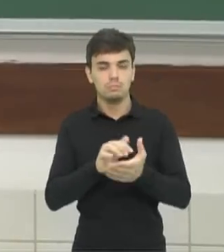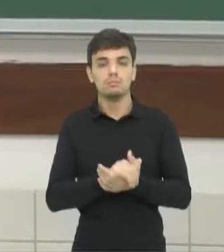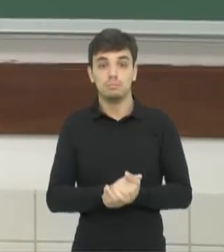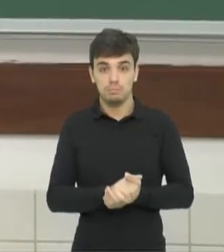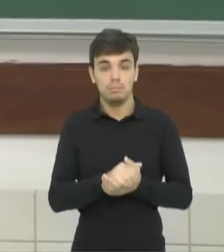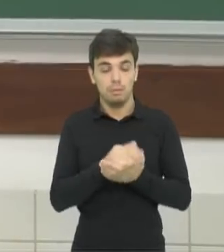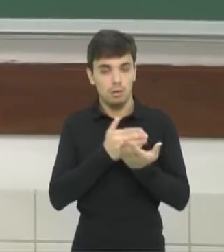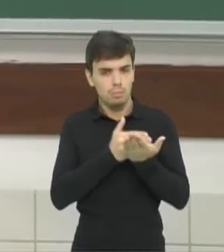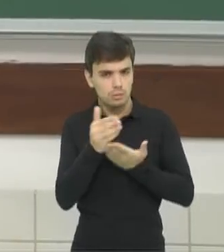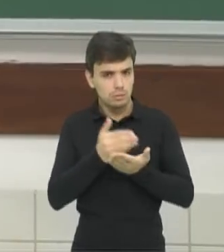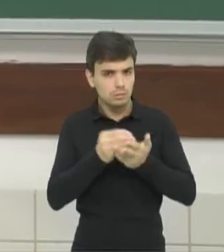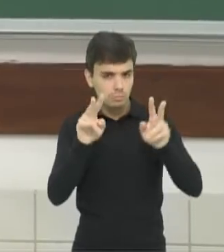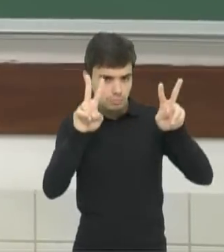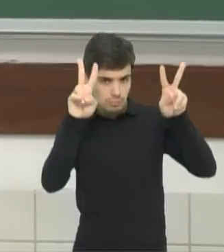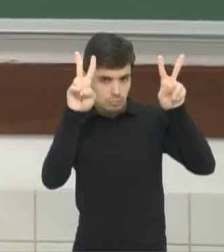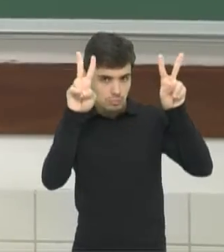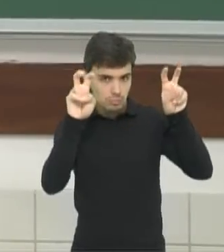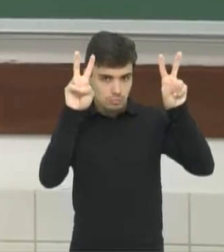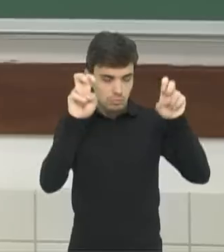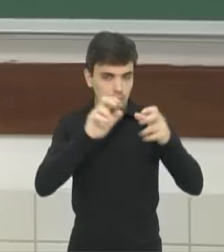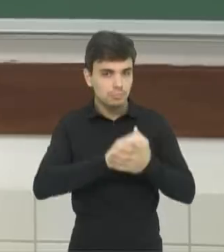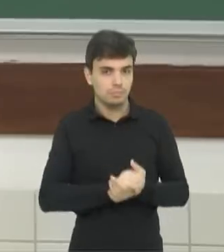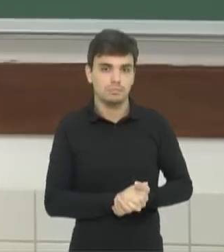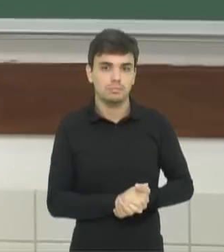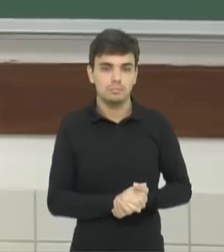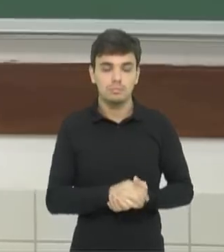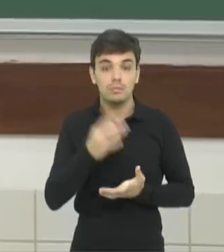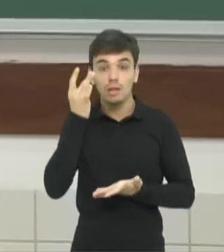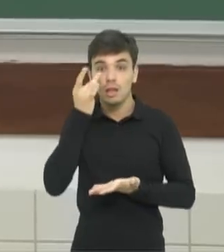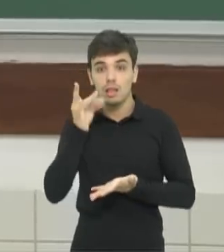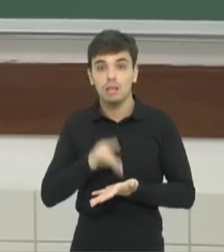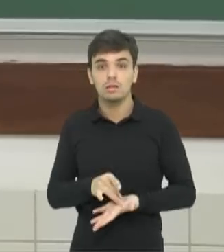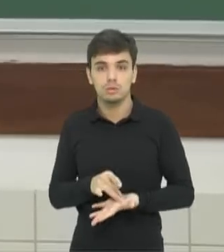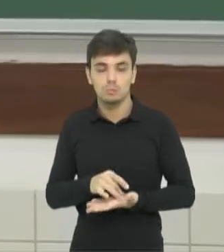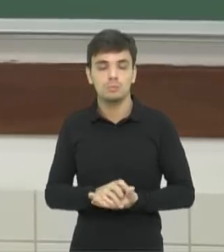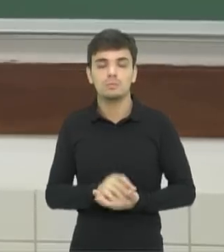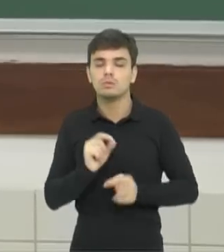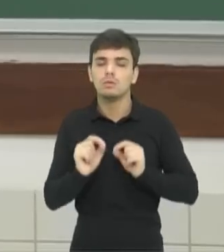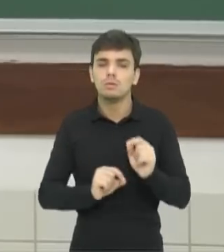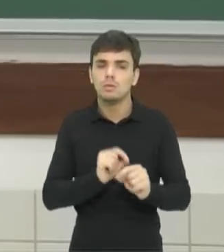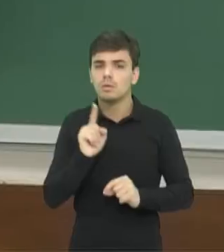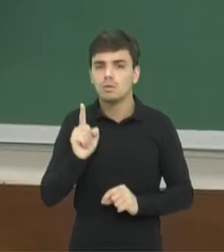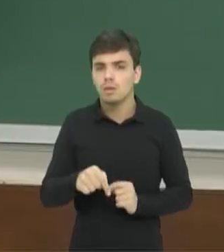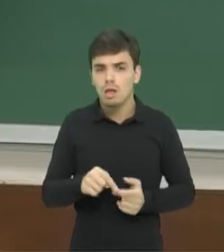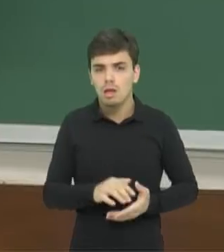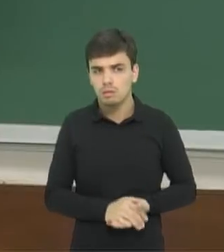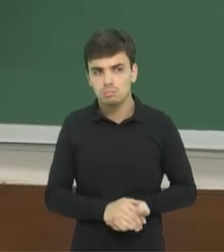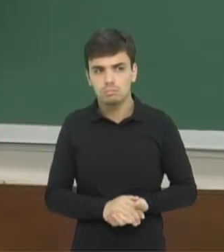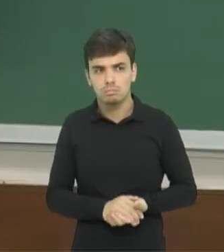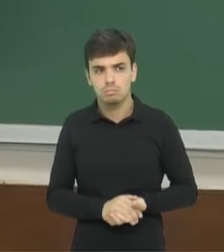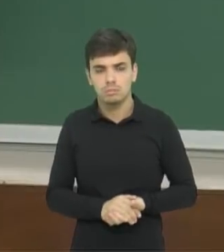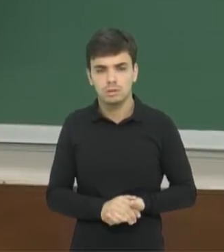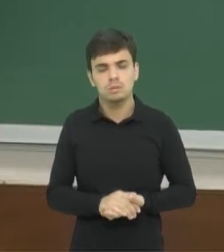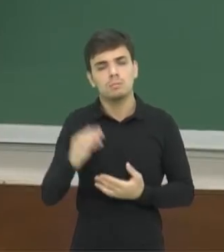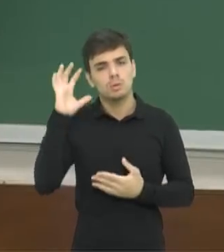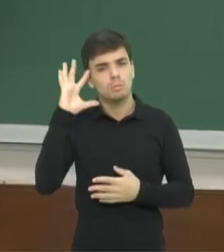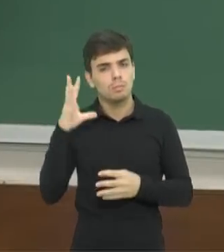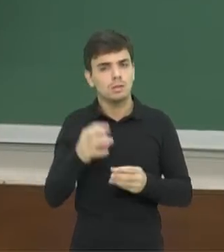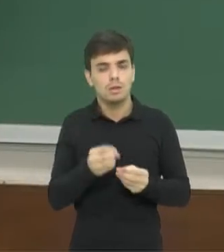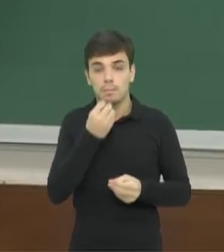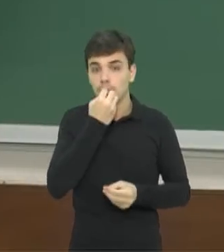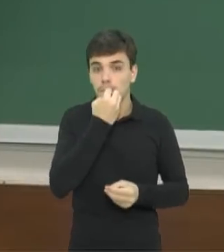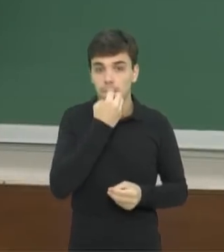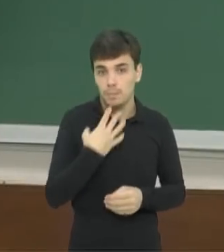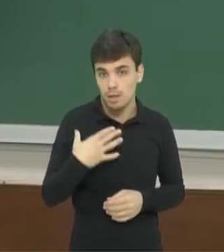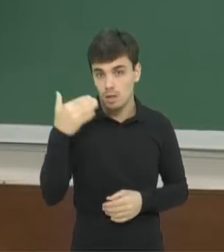já ir entrando nesse tema. Olha que legal. Realismo. Então, vamos ver mais um pouquinho sobre isso? Vamos entender bem certinho agora com